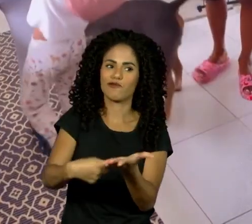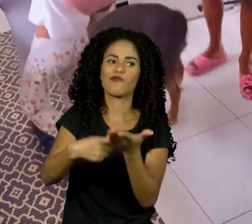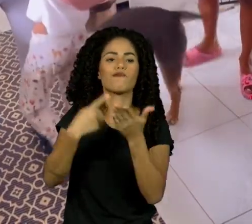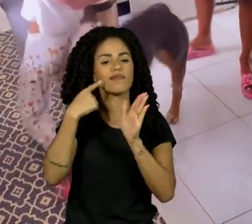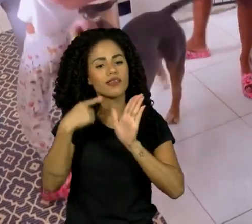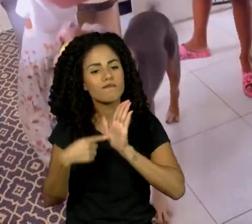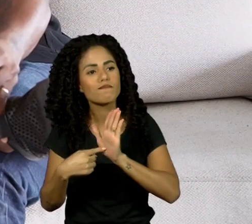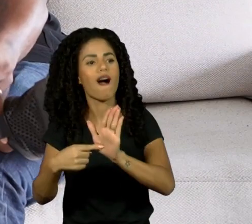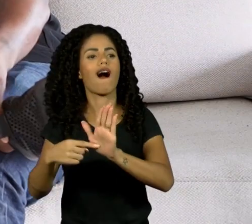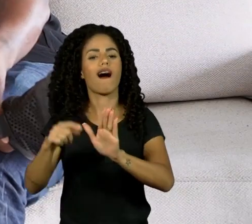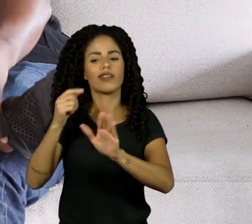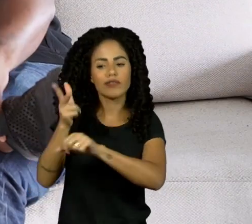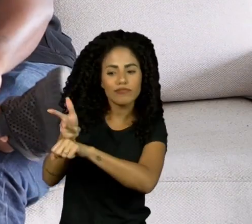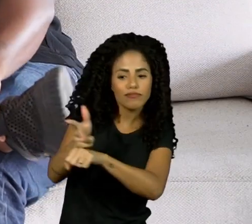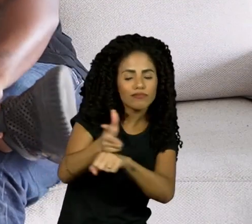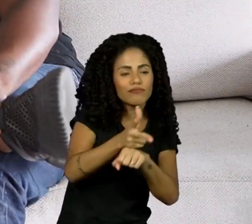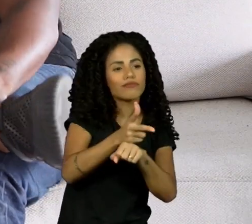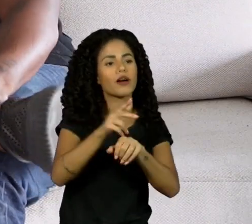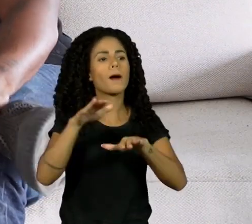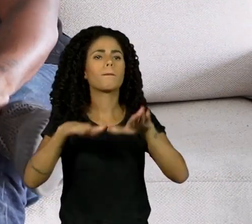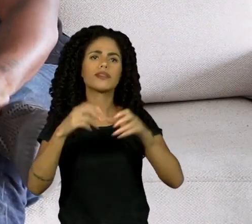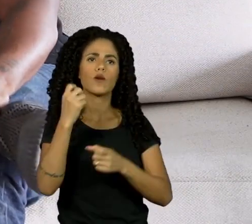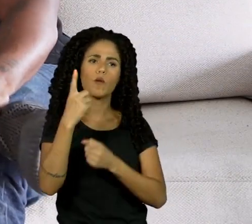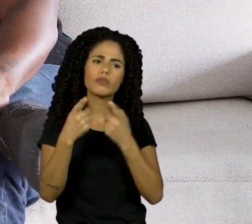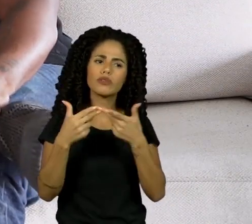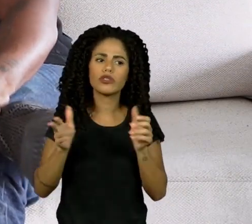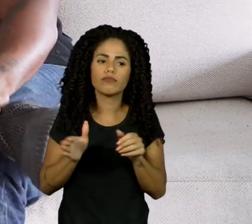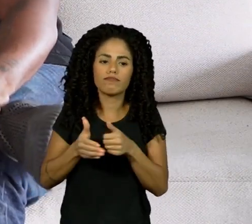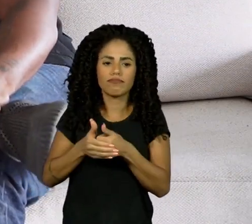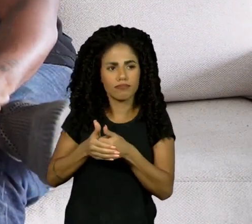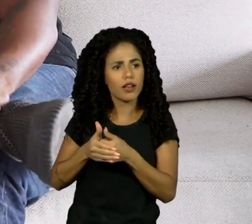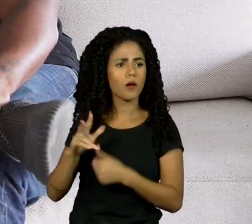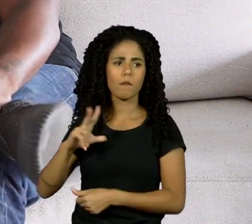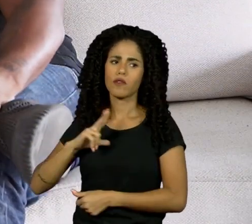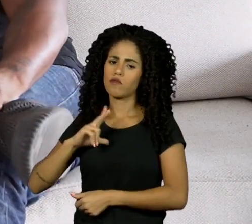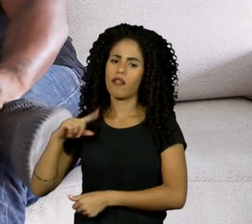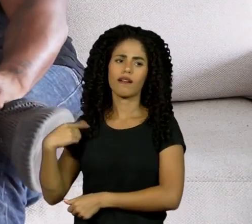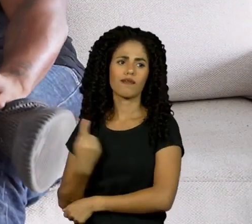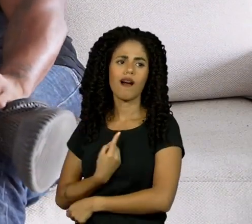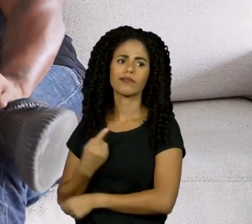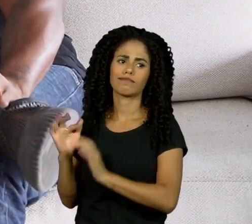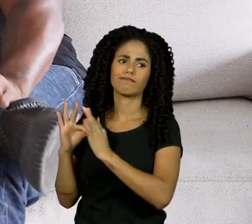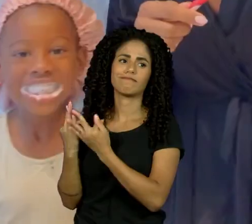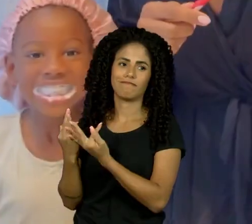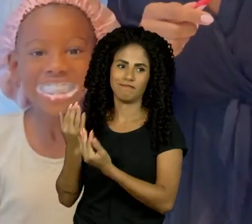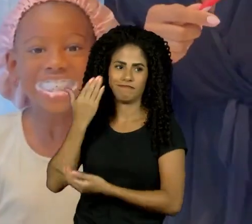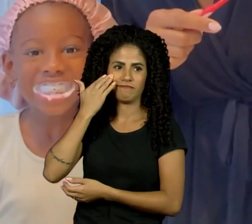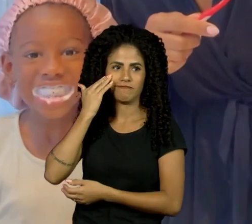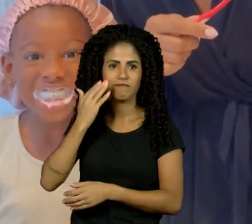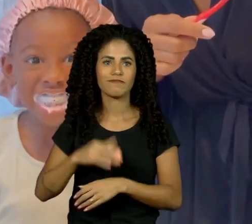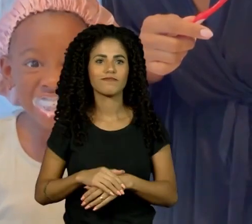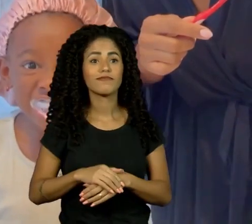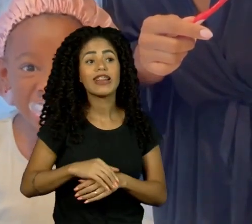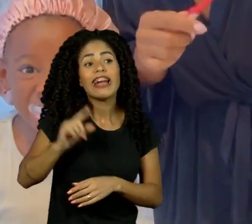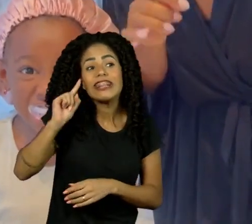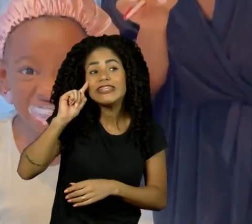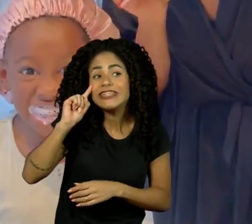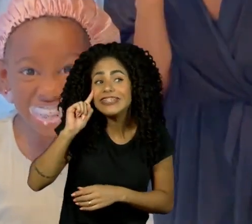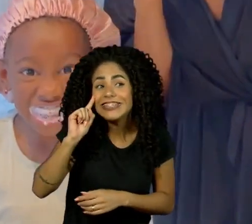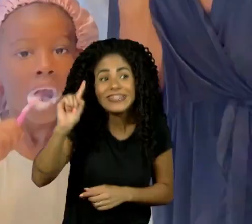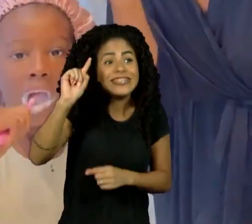tá acontecendo, mas tem coisas que não são necessárias pra respeitar a individualidade dela, né, também. Dia de dentista